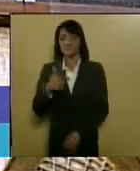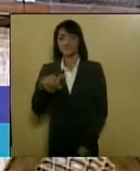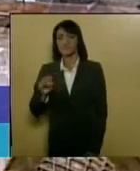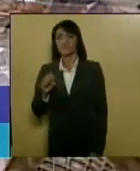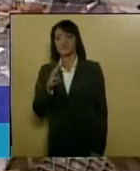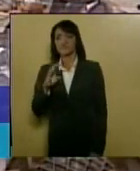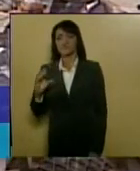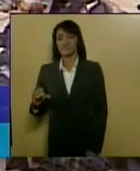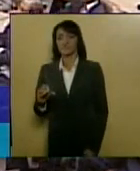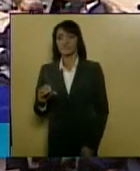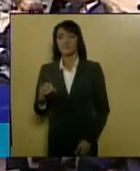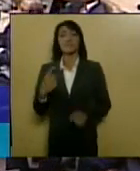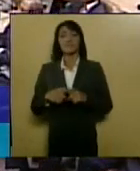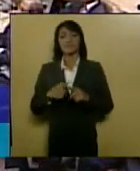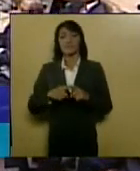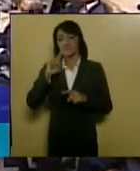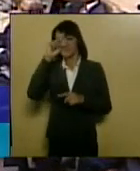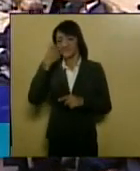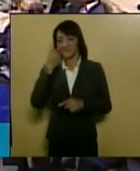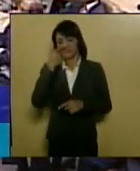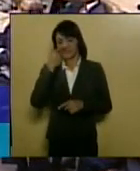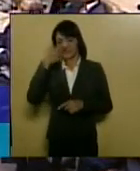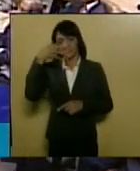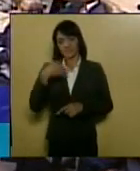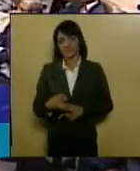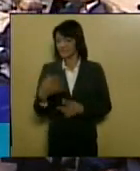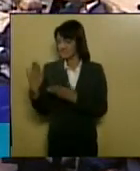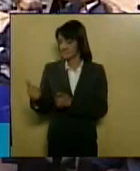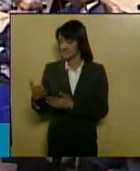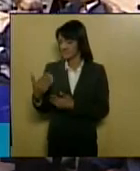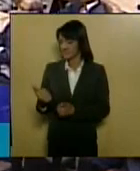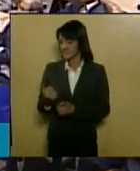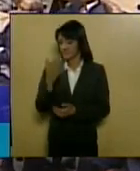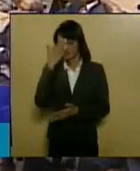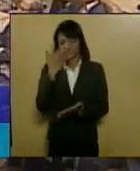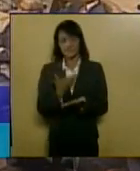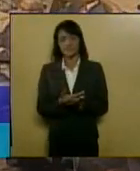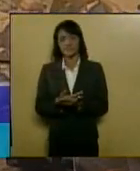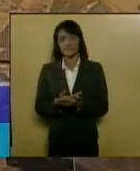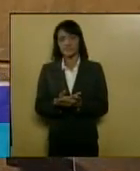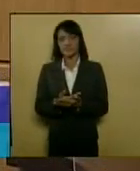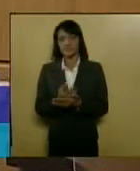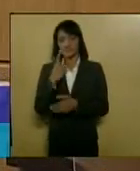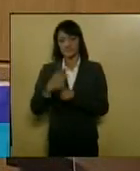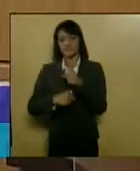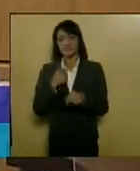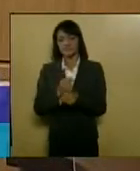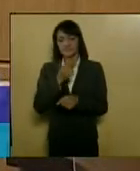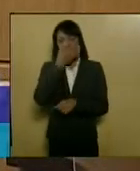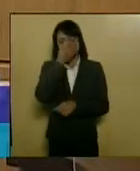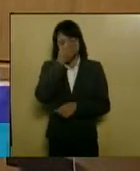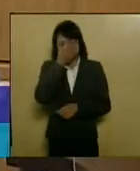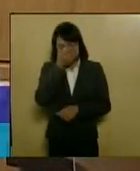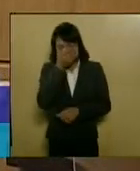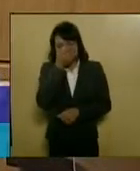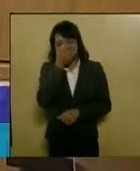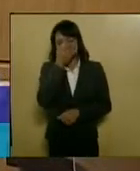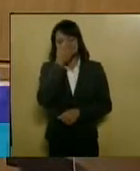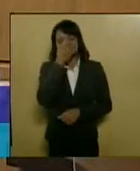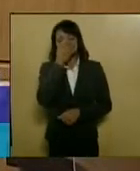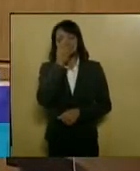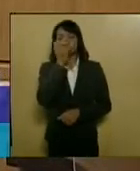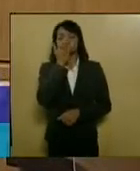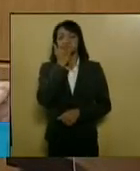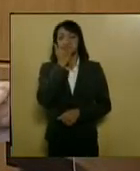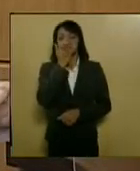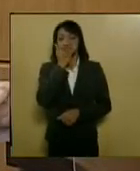Exército Brasileiro. Porque a formação do caráter e da personalidade de um jovem, não tenho dúvida, que um ano de exército, quando eu passei lá atrás, ninguém